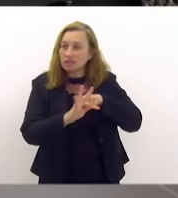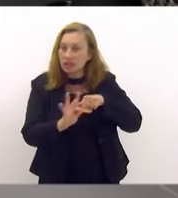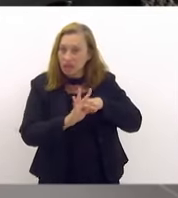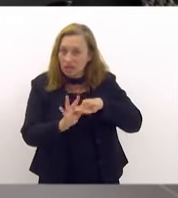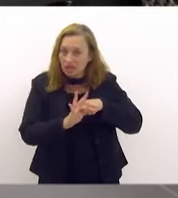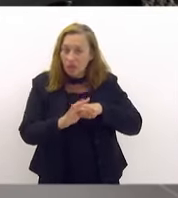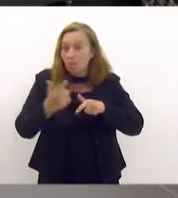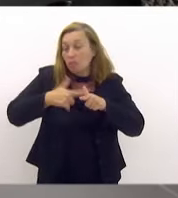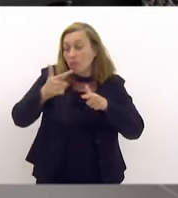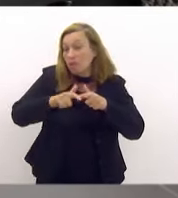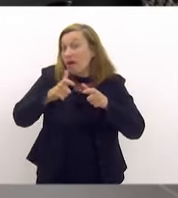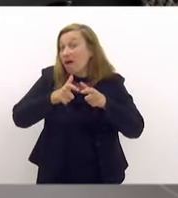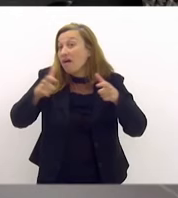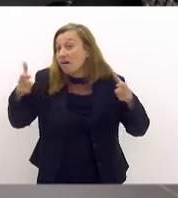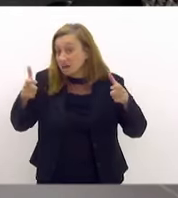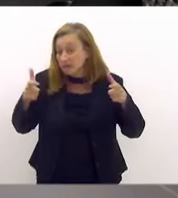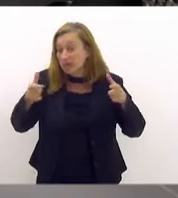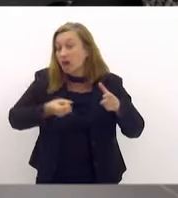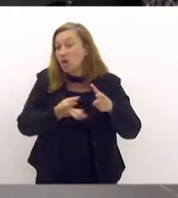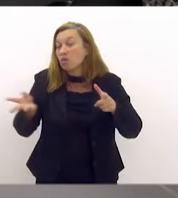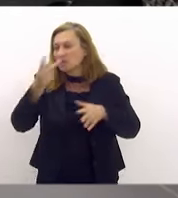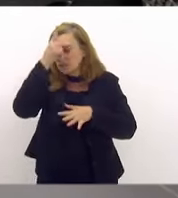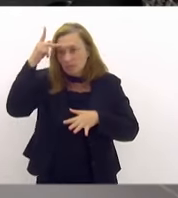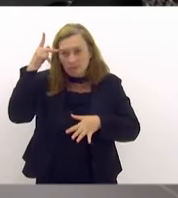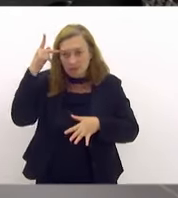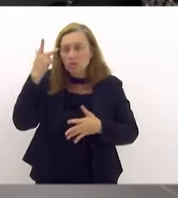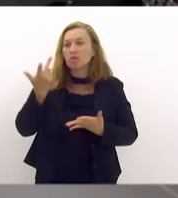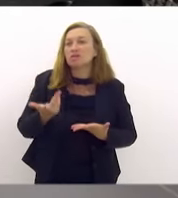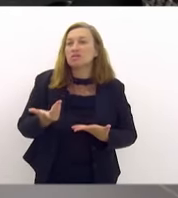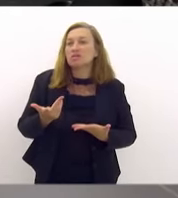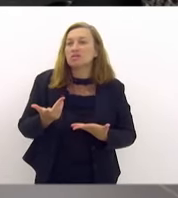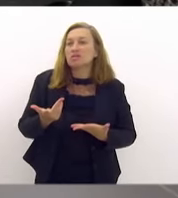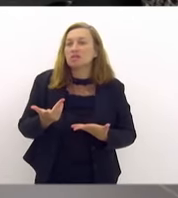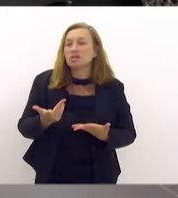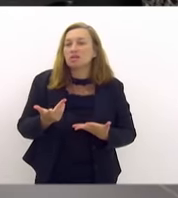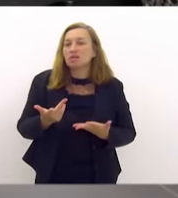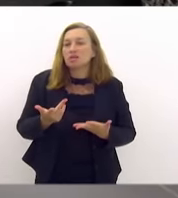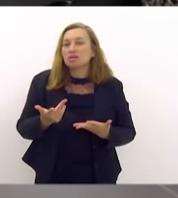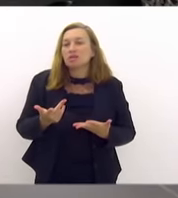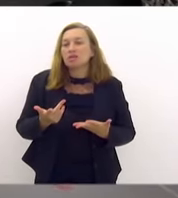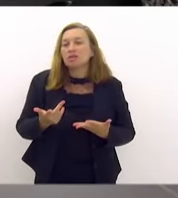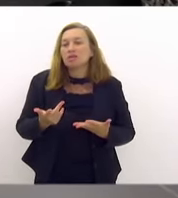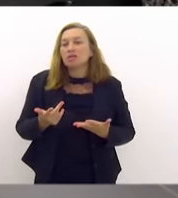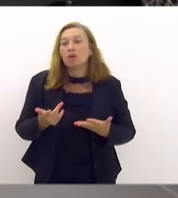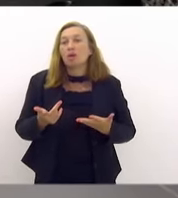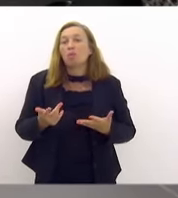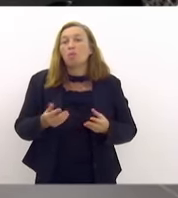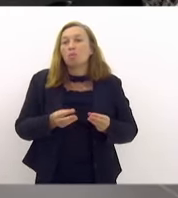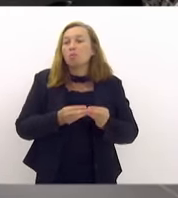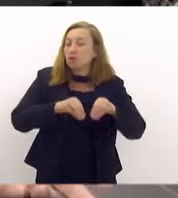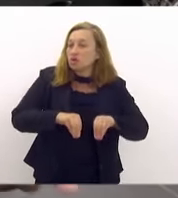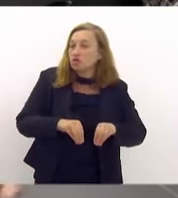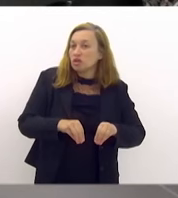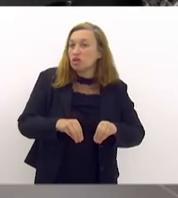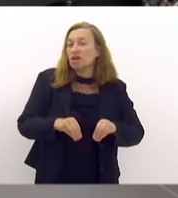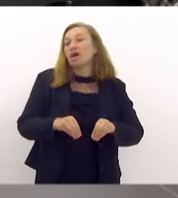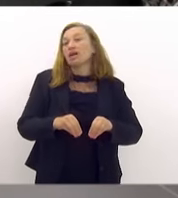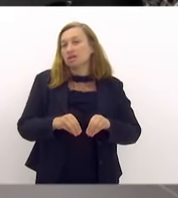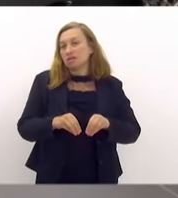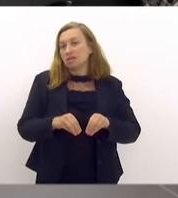problema maior né que é a quantidade de pessoas que V sendo eh vitimadas pelo sistema de justiça por conta de um